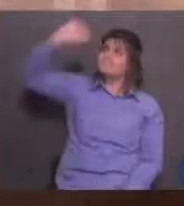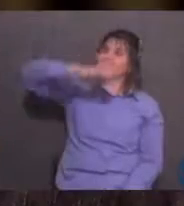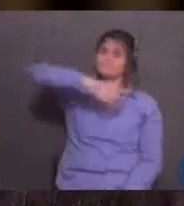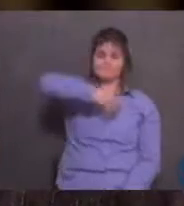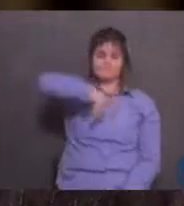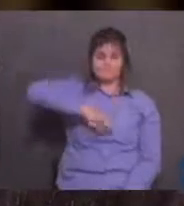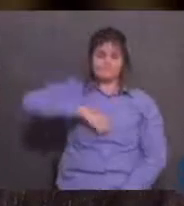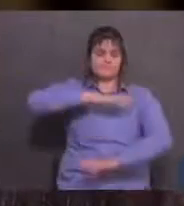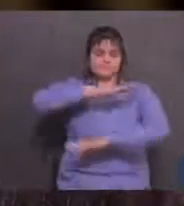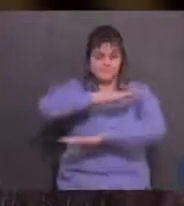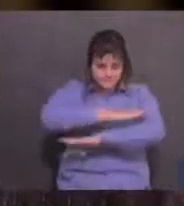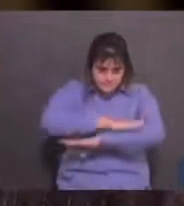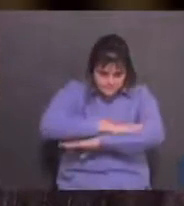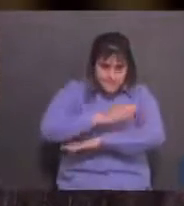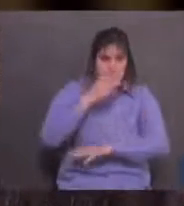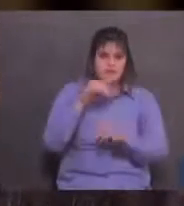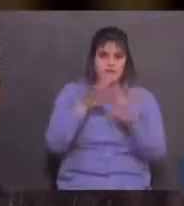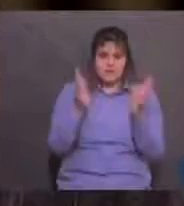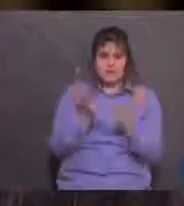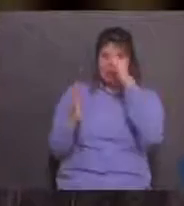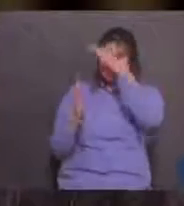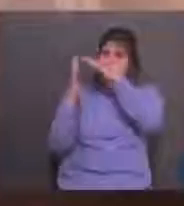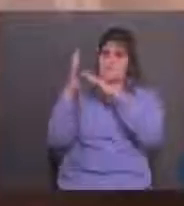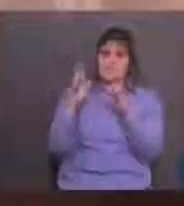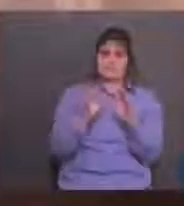in cielo e così in terra.